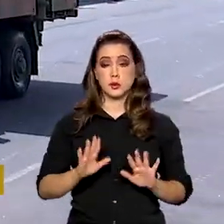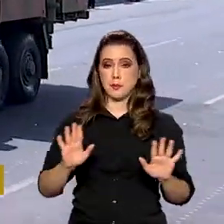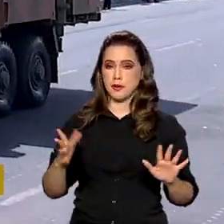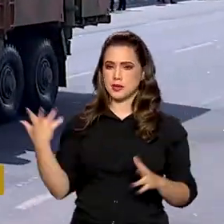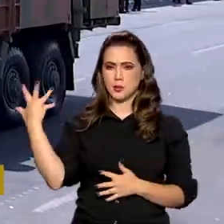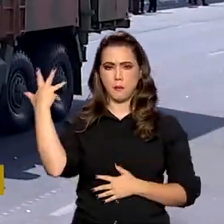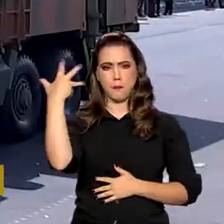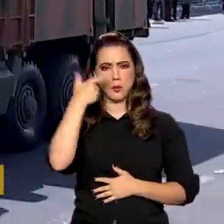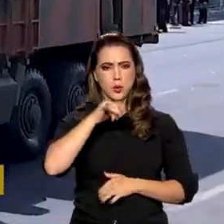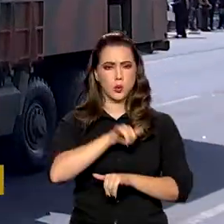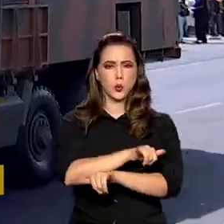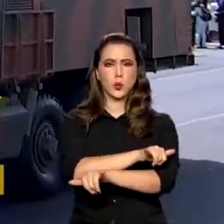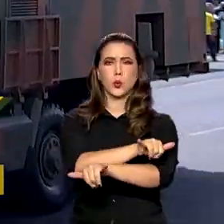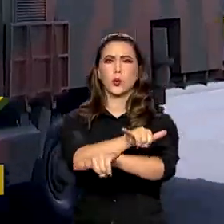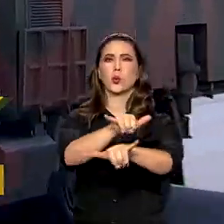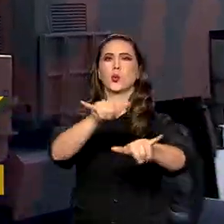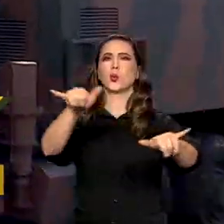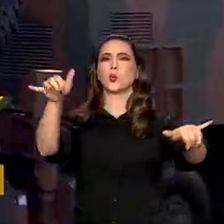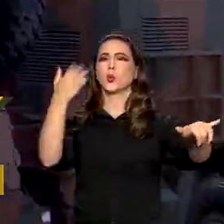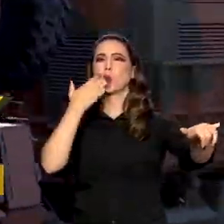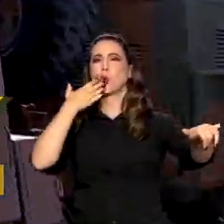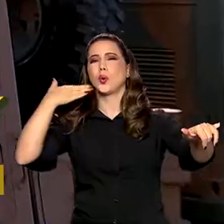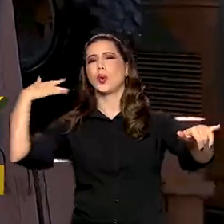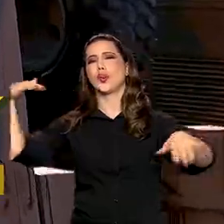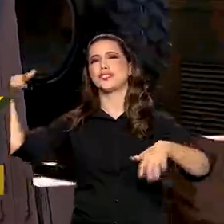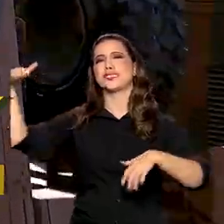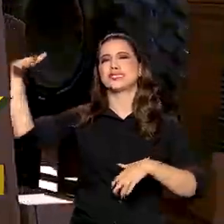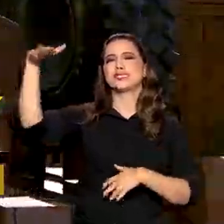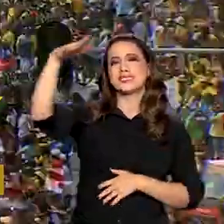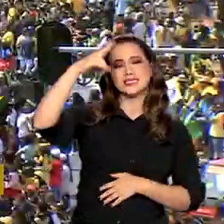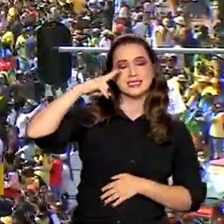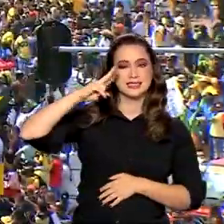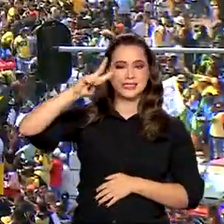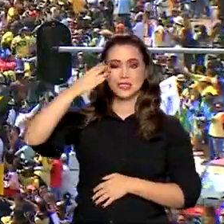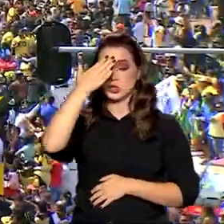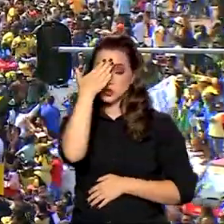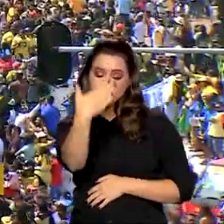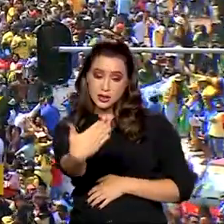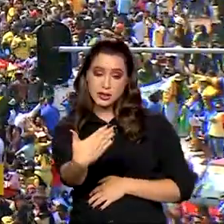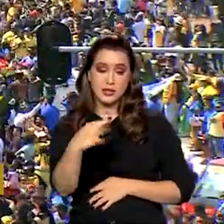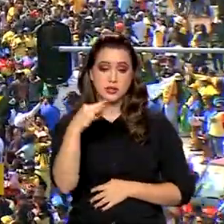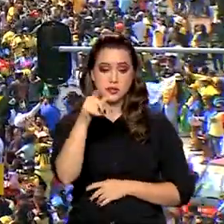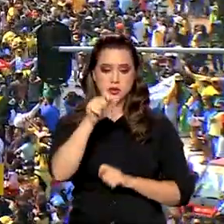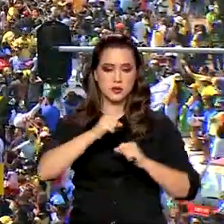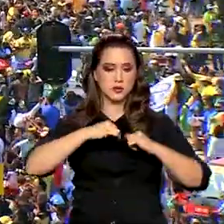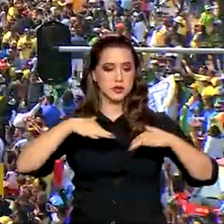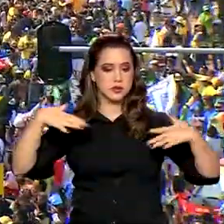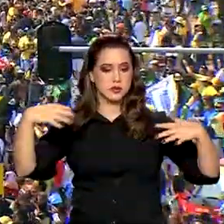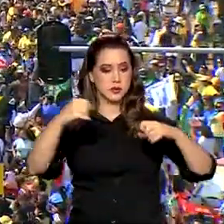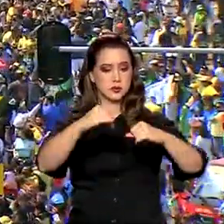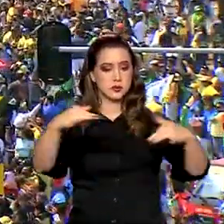ficou lindo. Não, o céu ficou colorido. Ficou maravilhoso ali. A gente agradece aí a participação de todos todo o público.